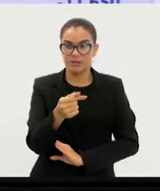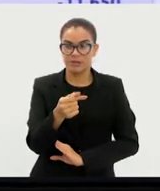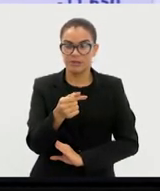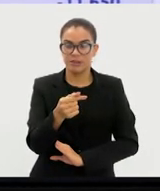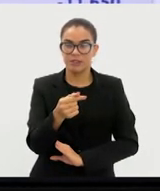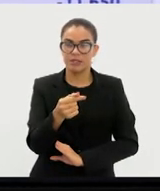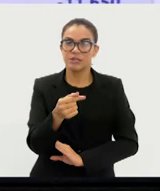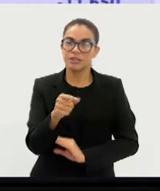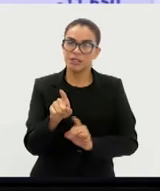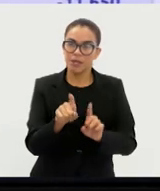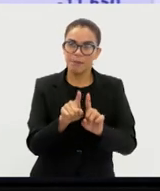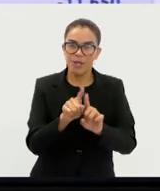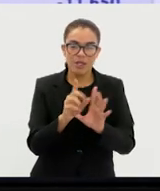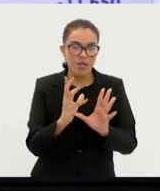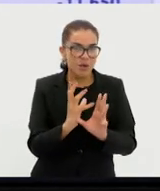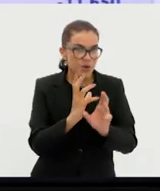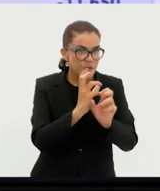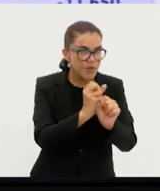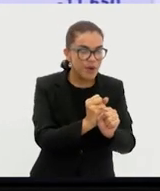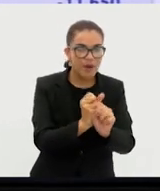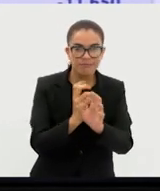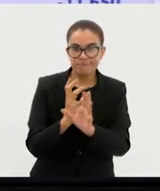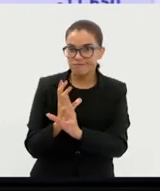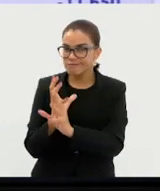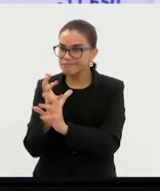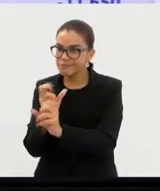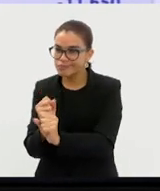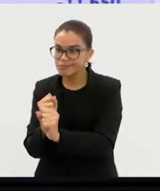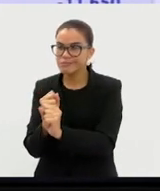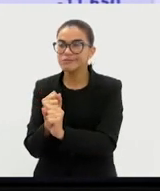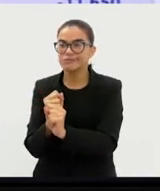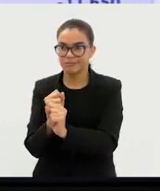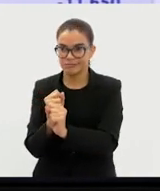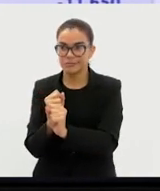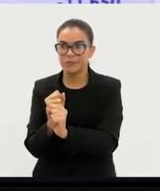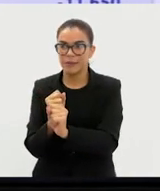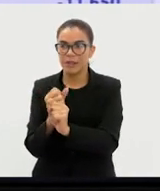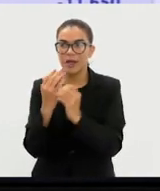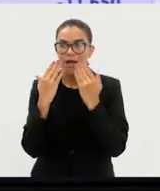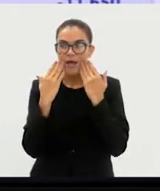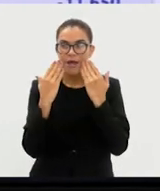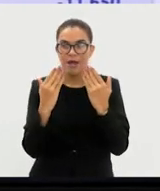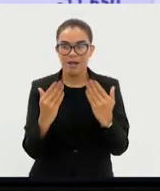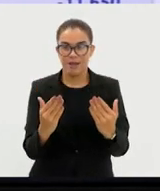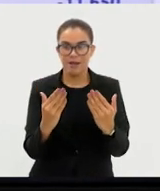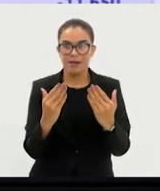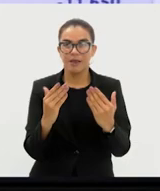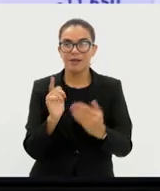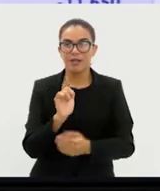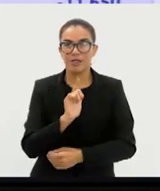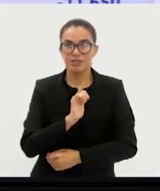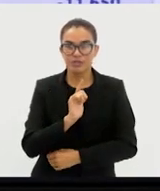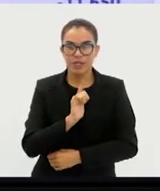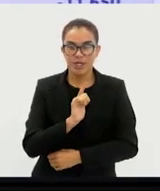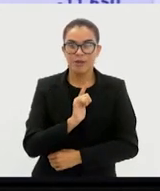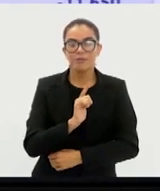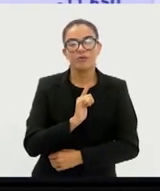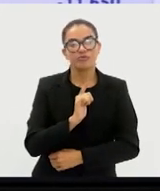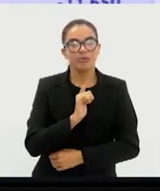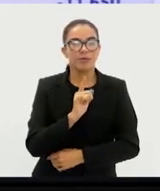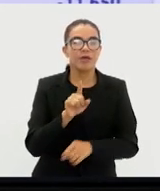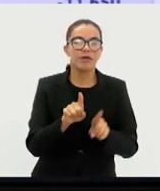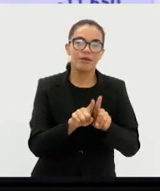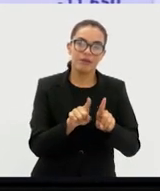As receitas primárias, né, pegando aqui só um descritivo ali, tá apresentado, que são aquelas decorrentes das atividades fiscais do governo, e as primárias